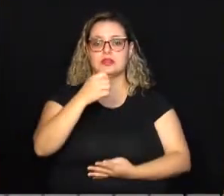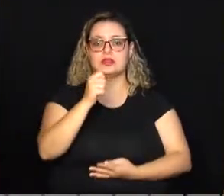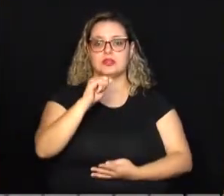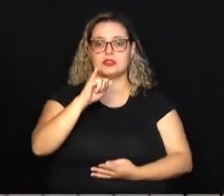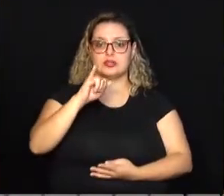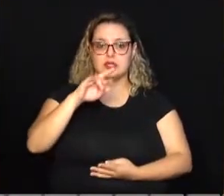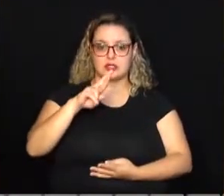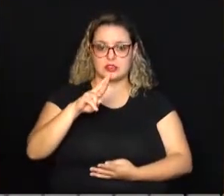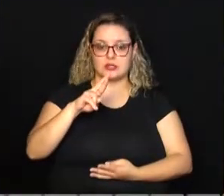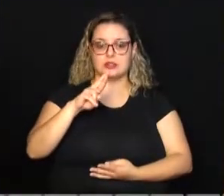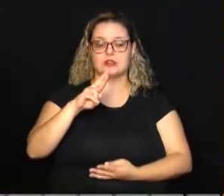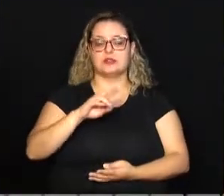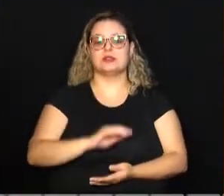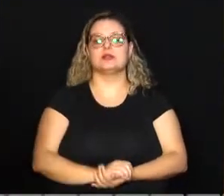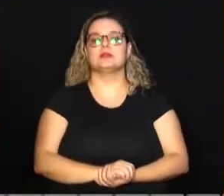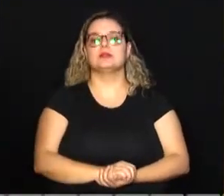Farmadic.